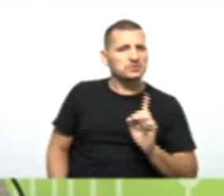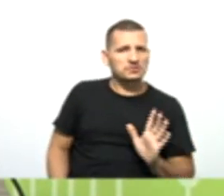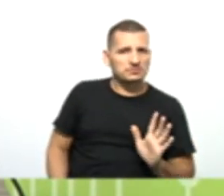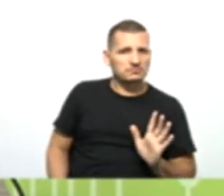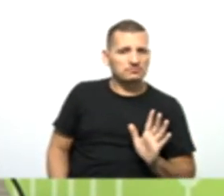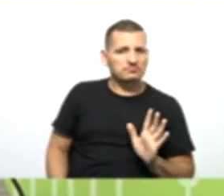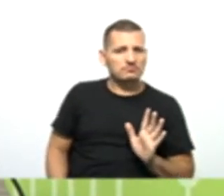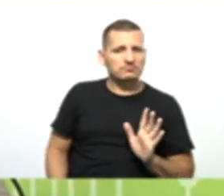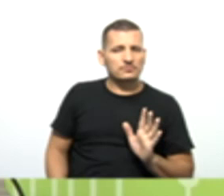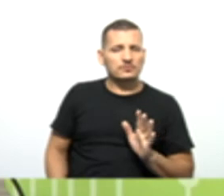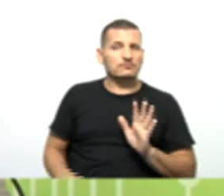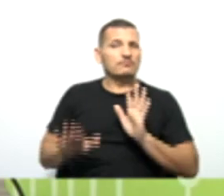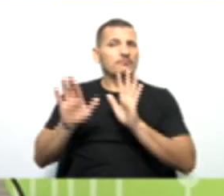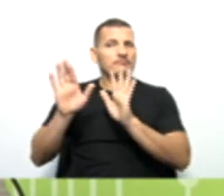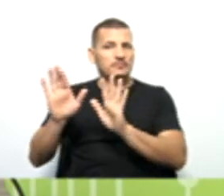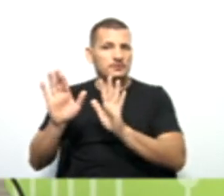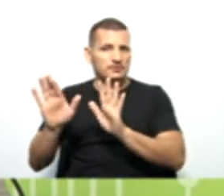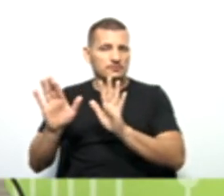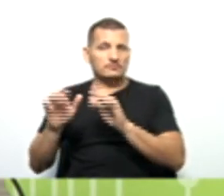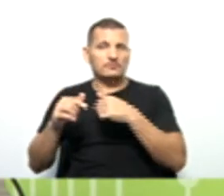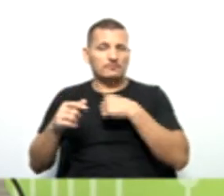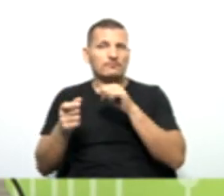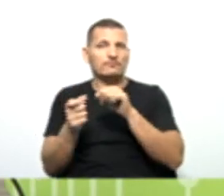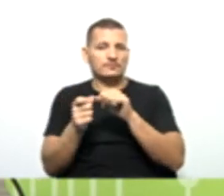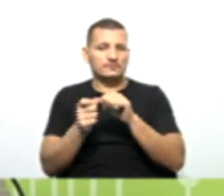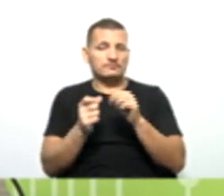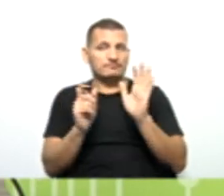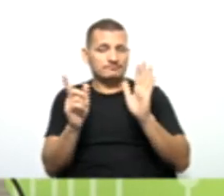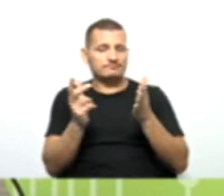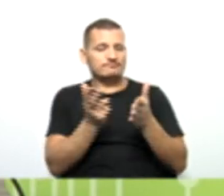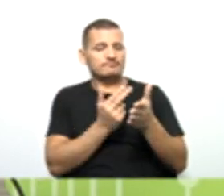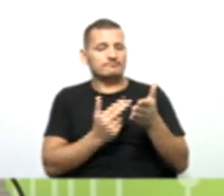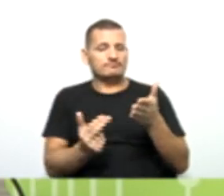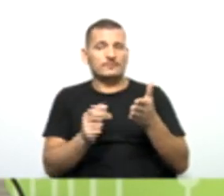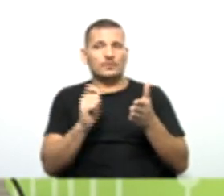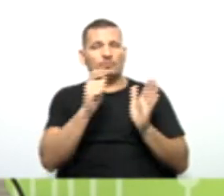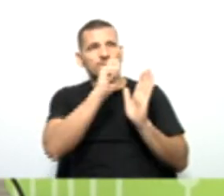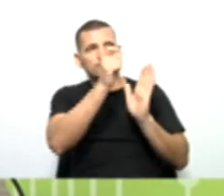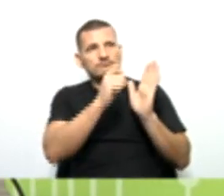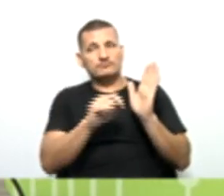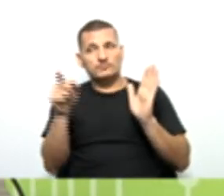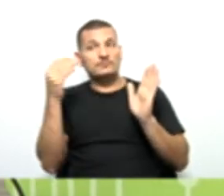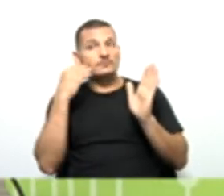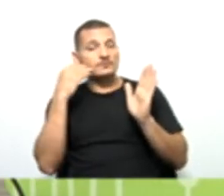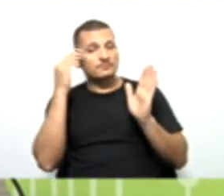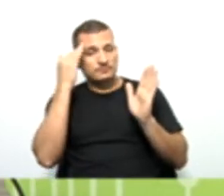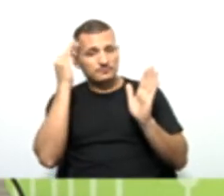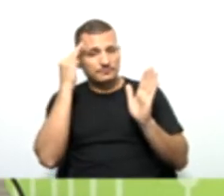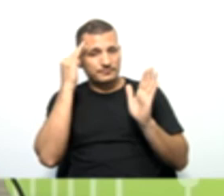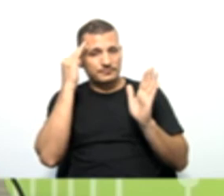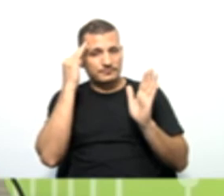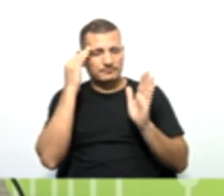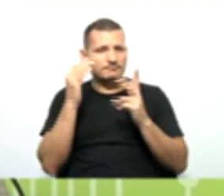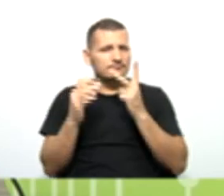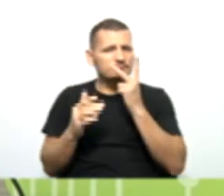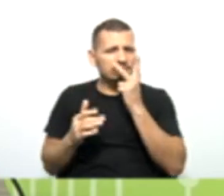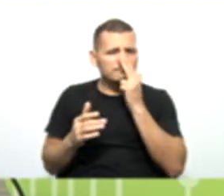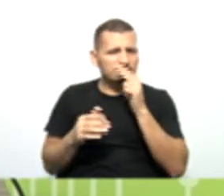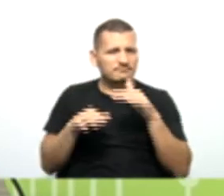Então, você pega assim, não, peraí, eu vou fazer um desenho aqui, vou desenhar no quadro para você tentar entender. Às vezes, soa até como